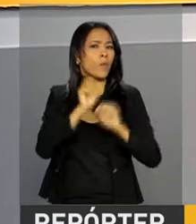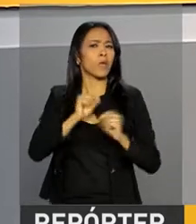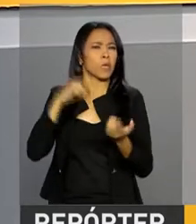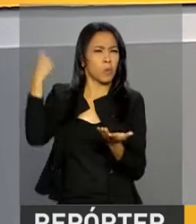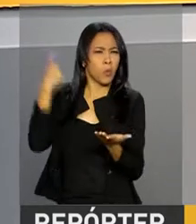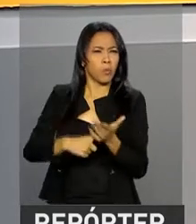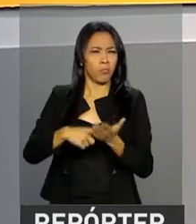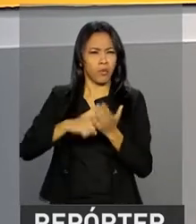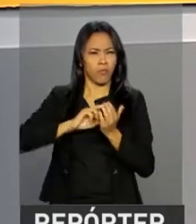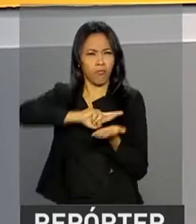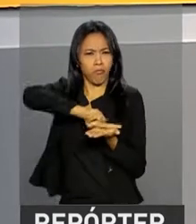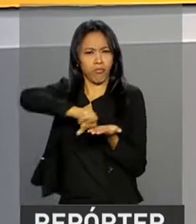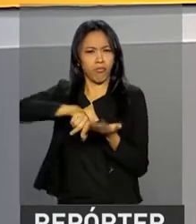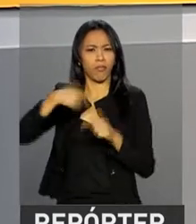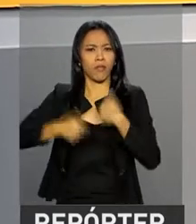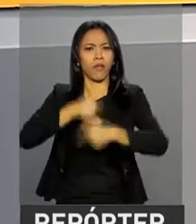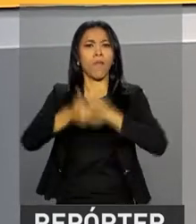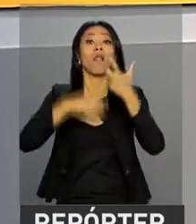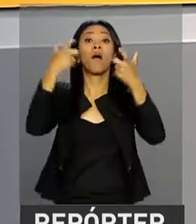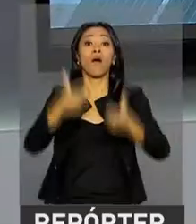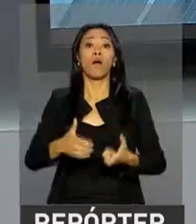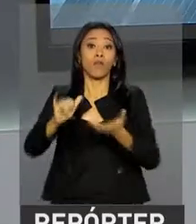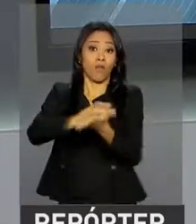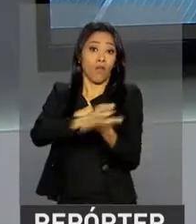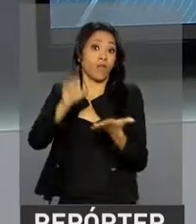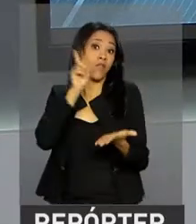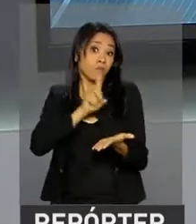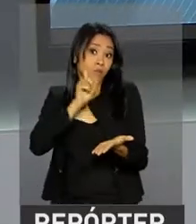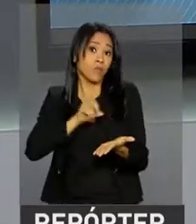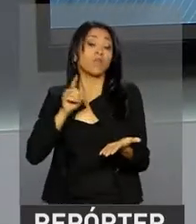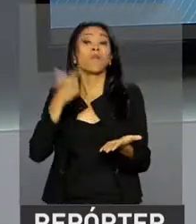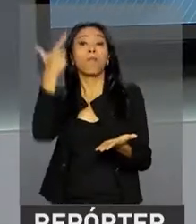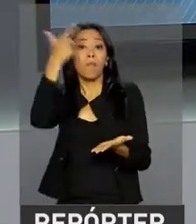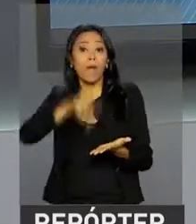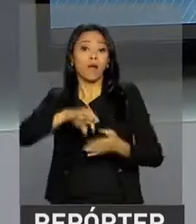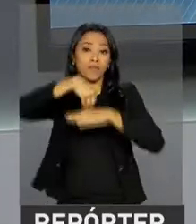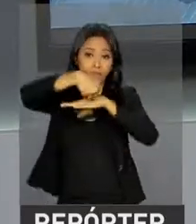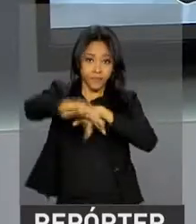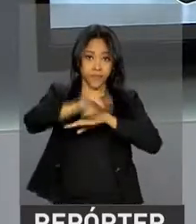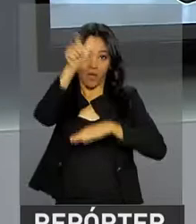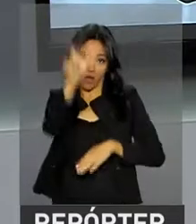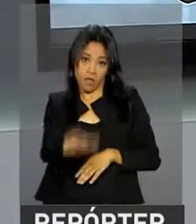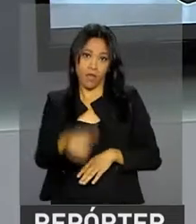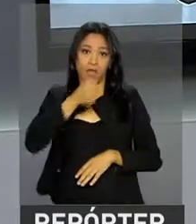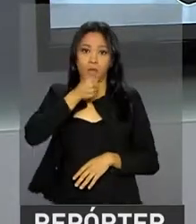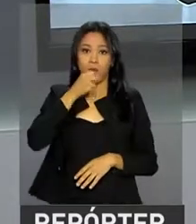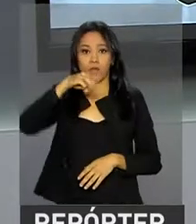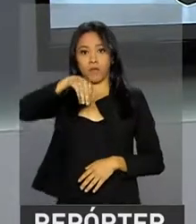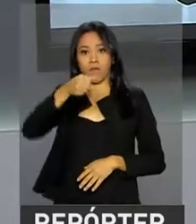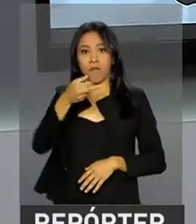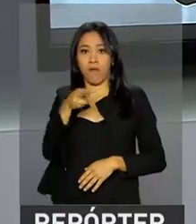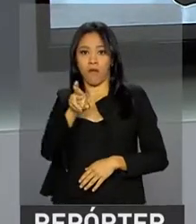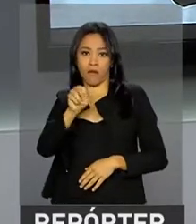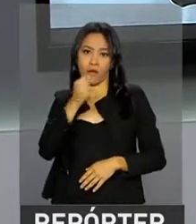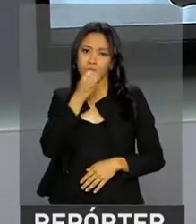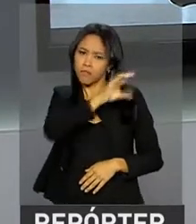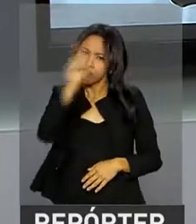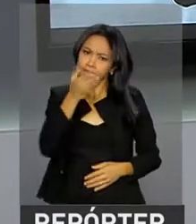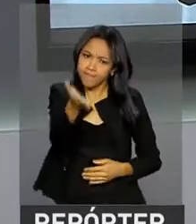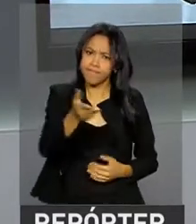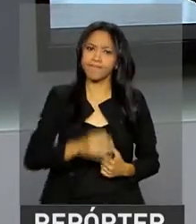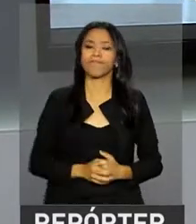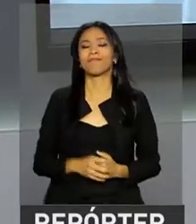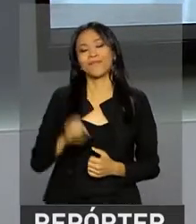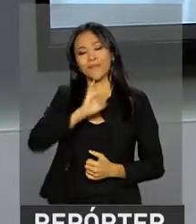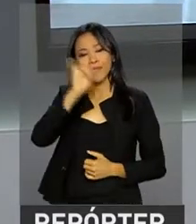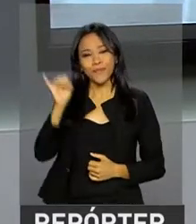uma intensa agenda em Nova York, nos Estados Unidos. E quem traz mais informações para a gente é a repórter Mara Kenup. Olá, Mara, bom dia para você.